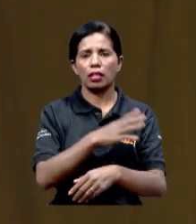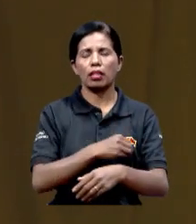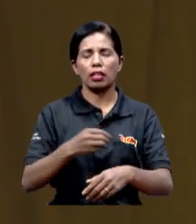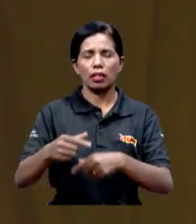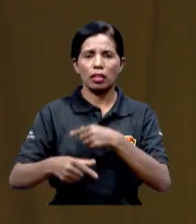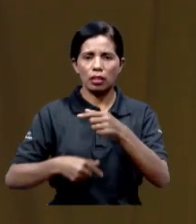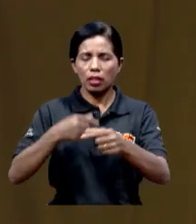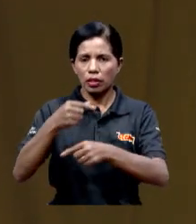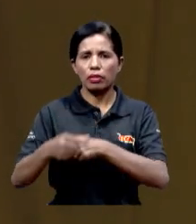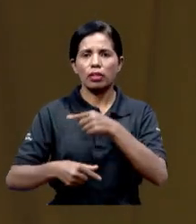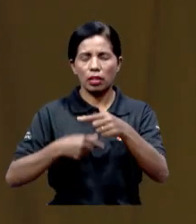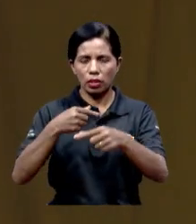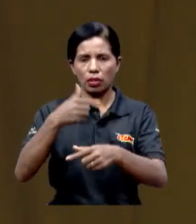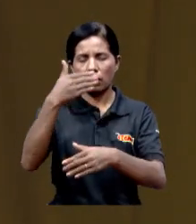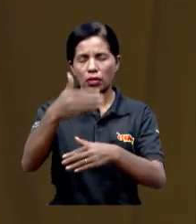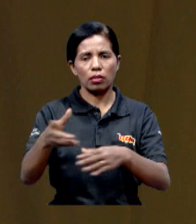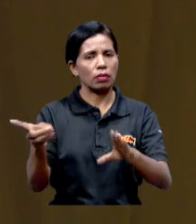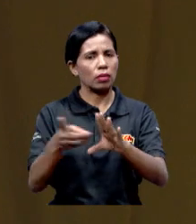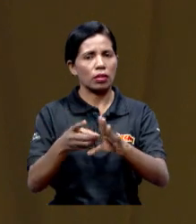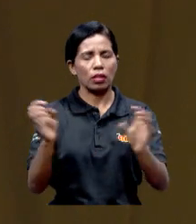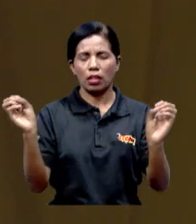hausi ohin dokumentus ne lalapa